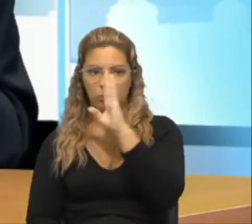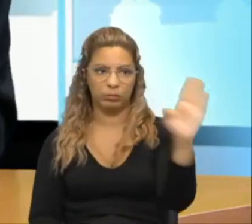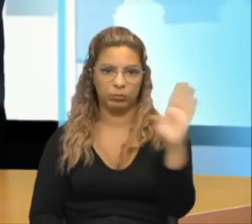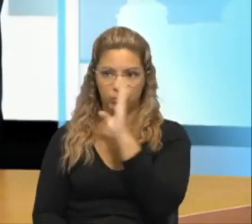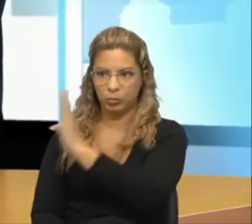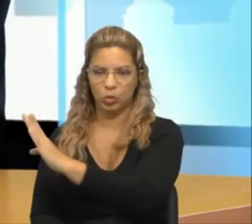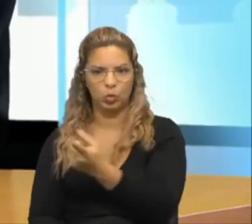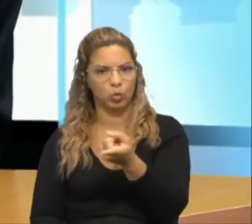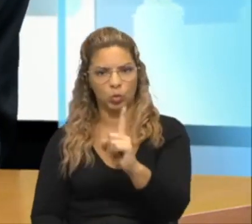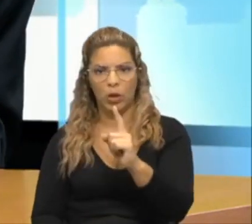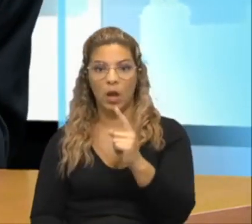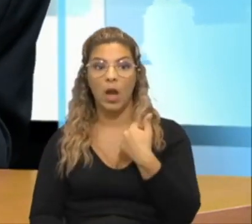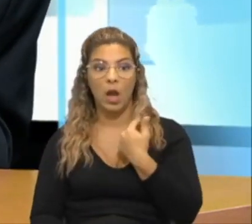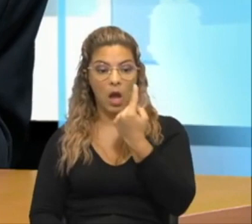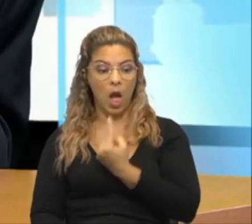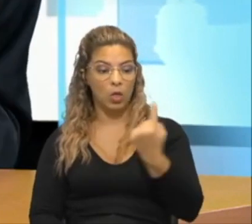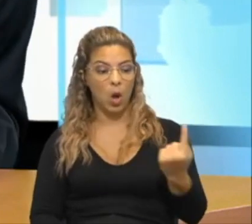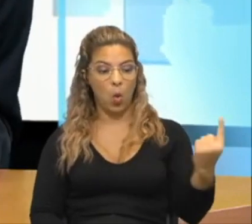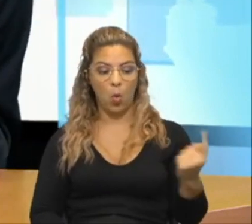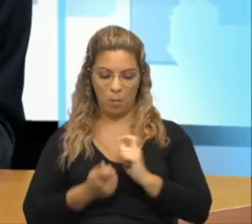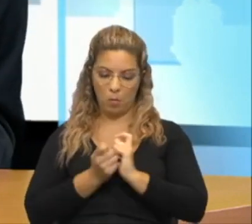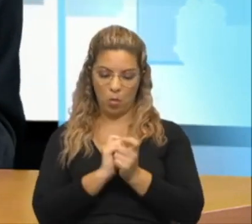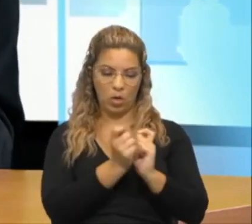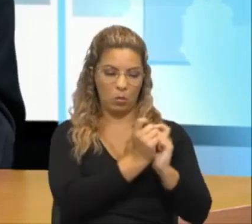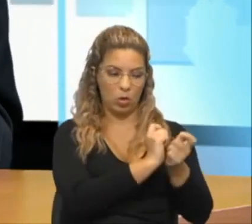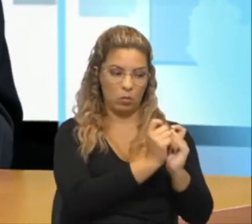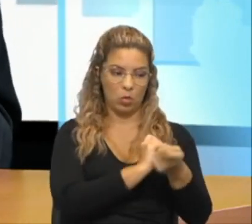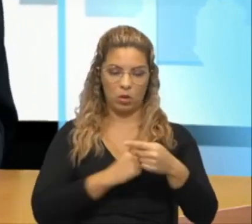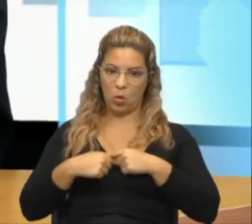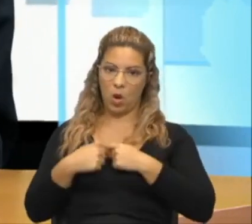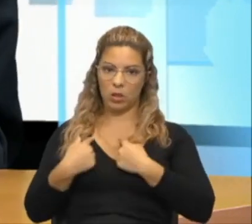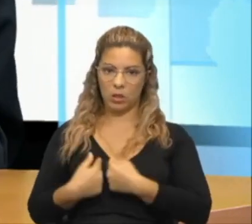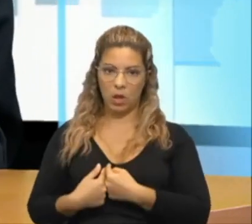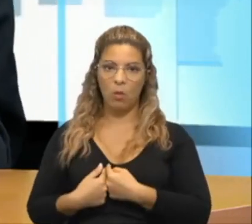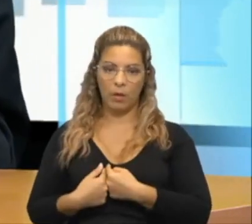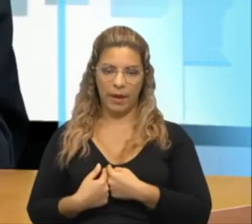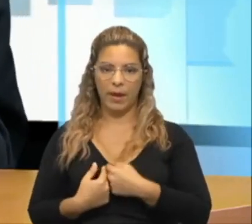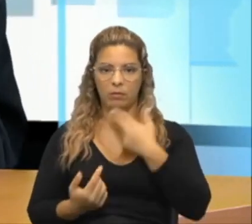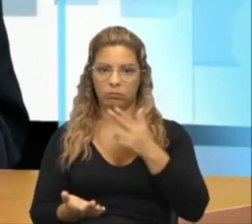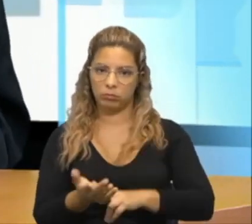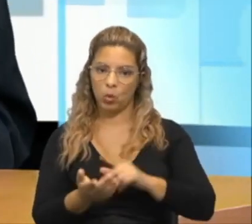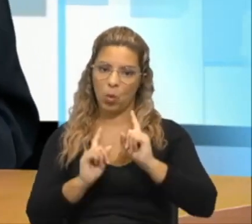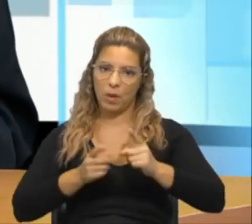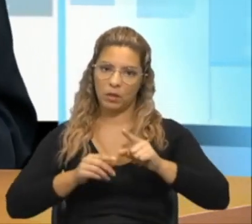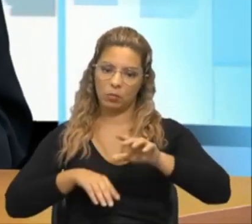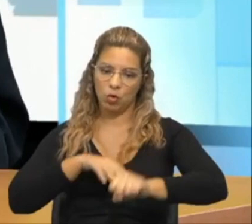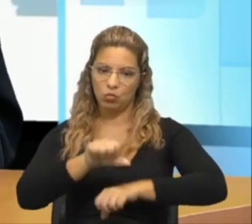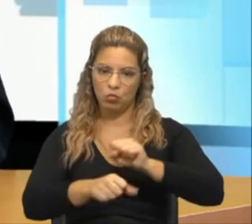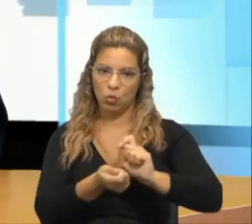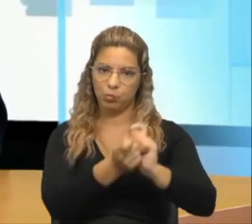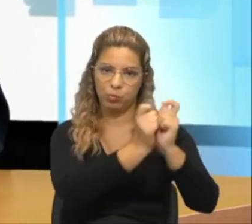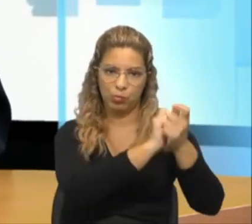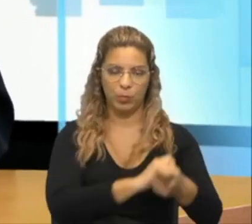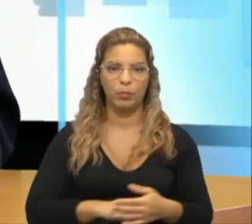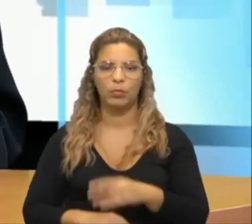há esta mudança no coração de cada pessoa, isso é a verdadeira revolução. Isso é o verdadeiro progresso. António Capela, até que ponto